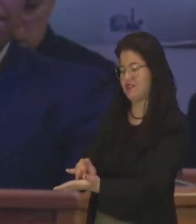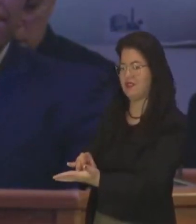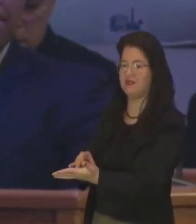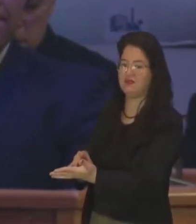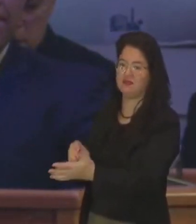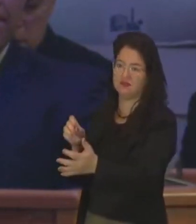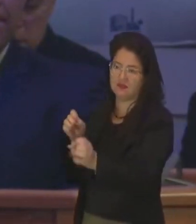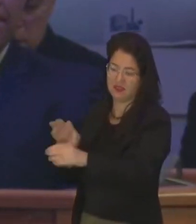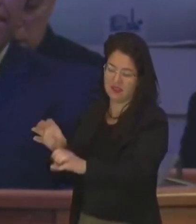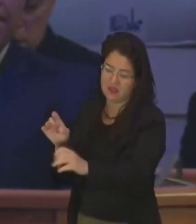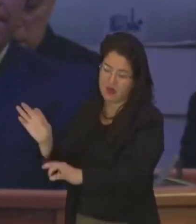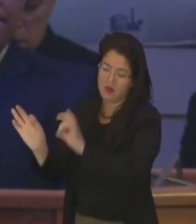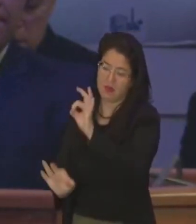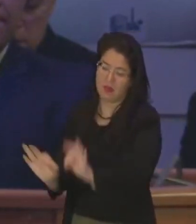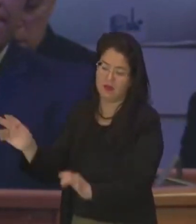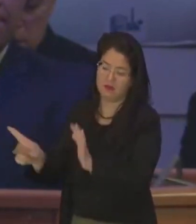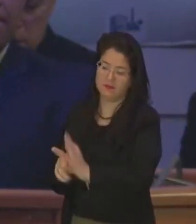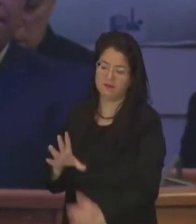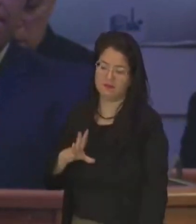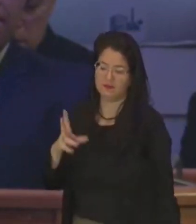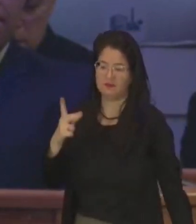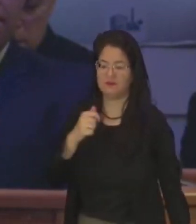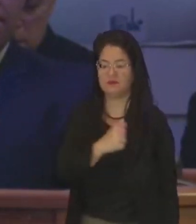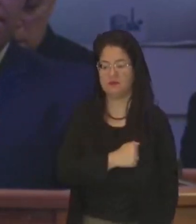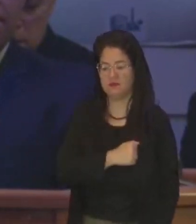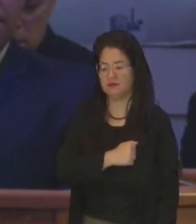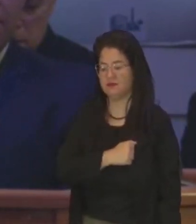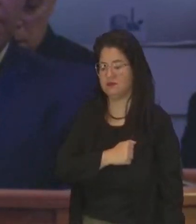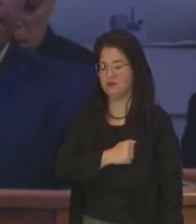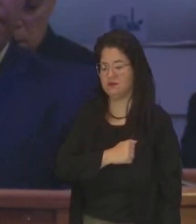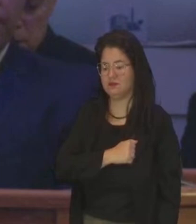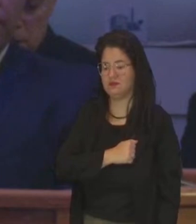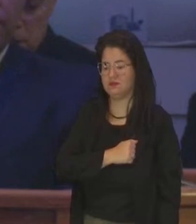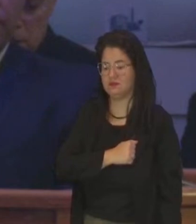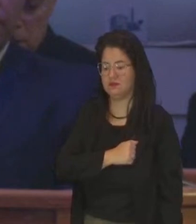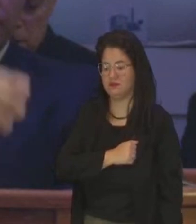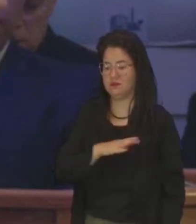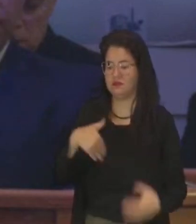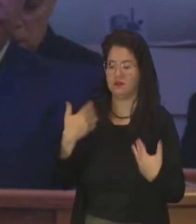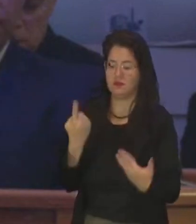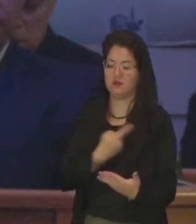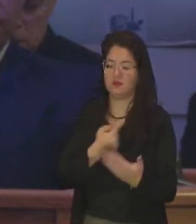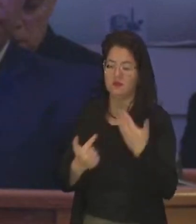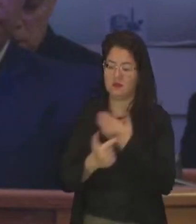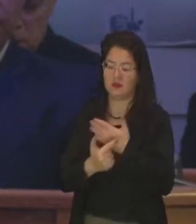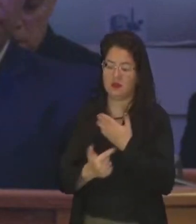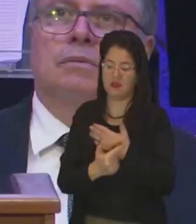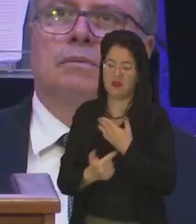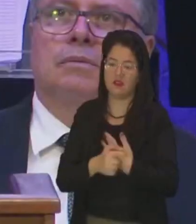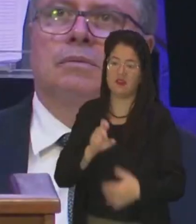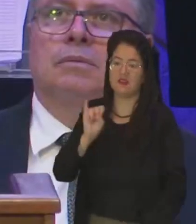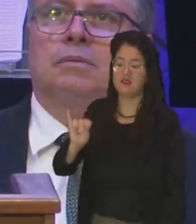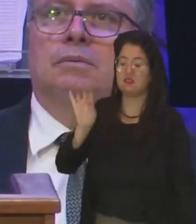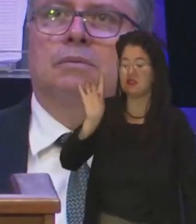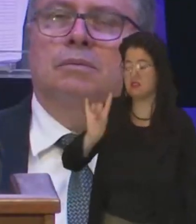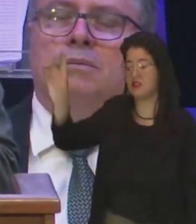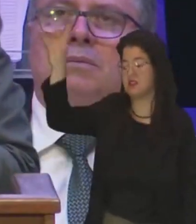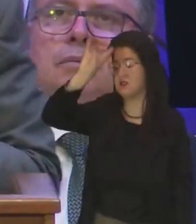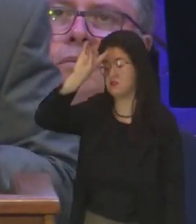plano de salvação a eles. E é nosso papel. E se talvez Deus mandar